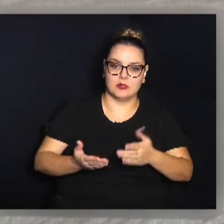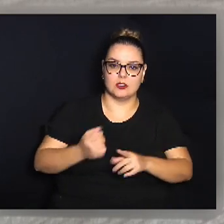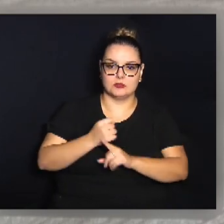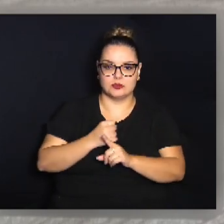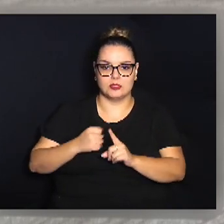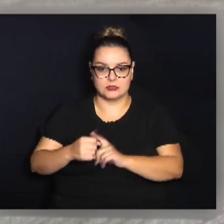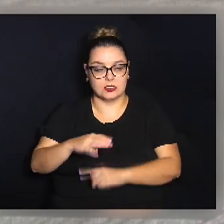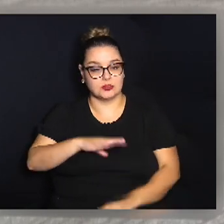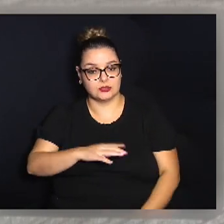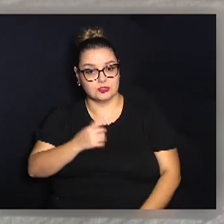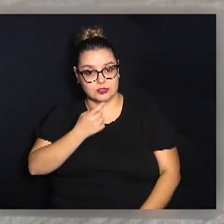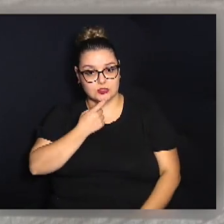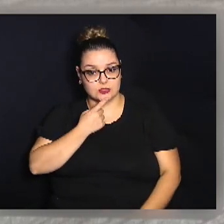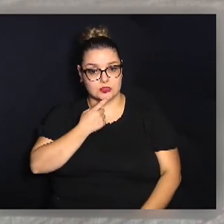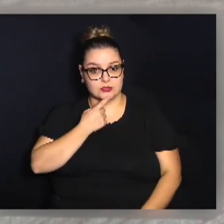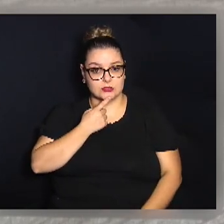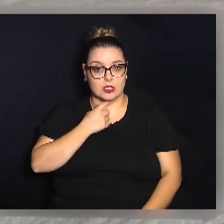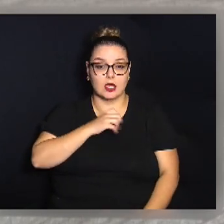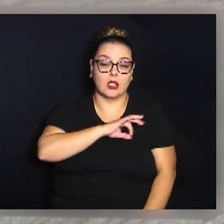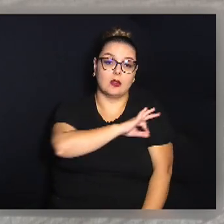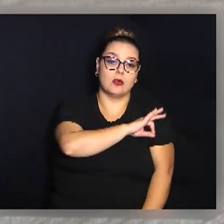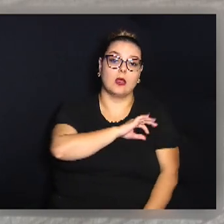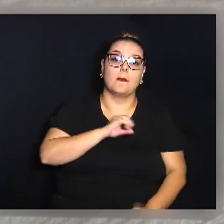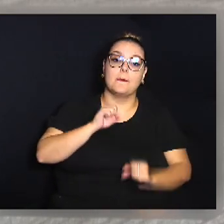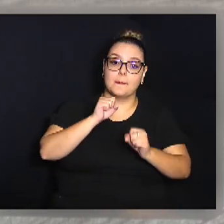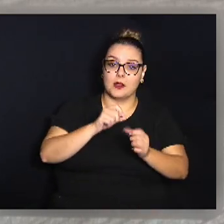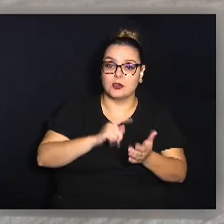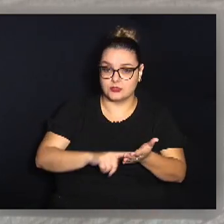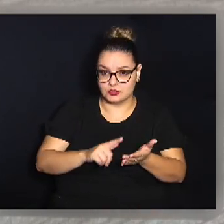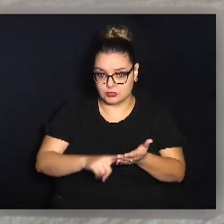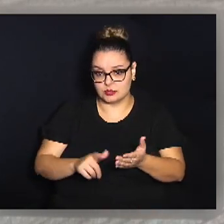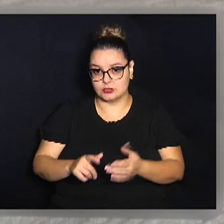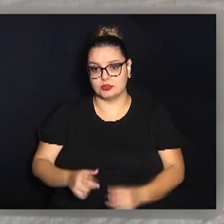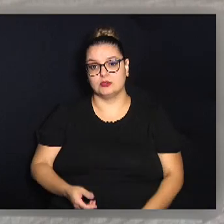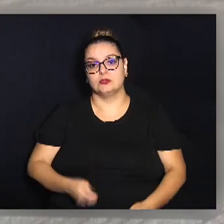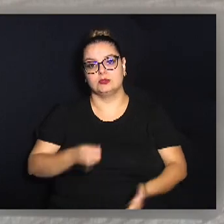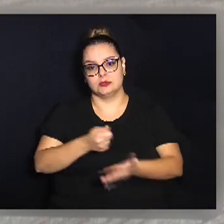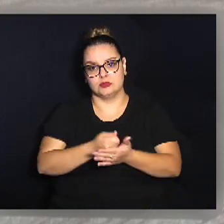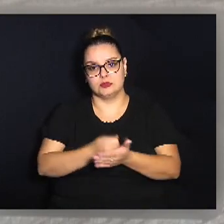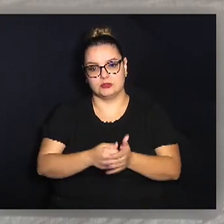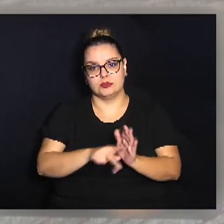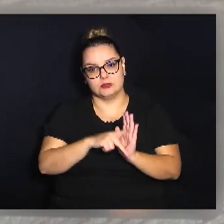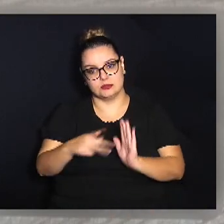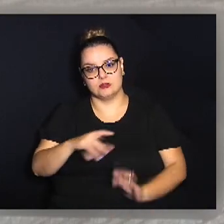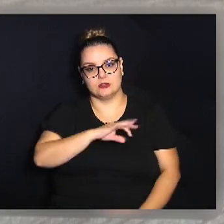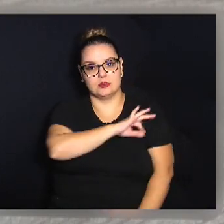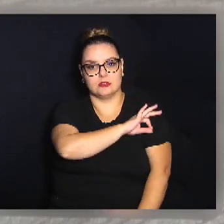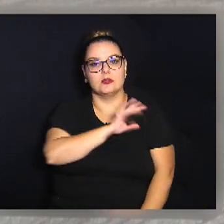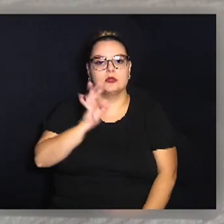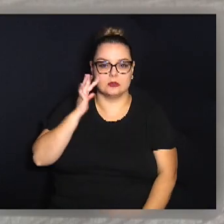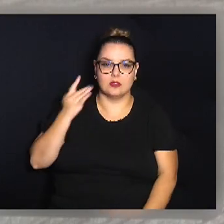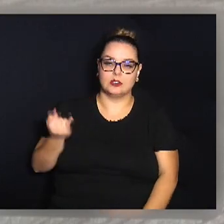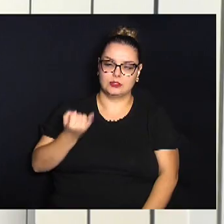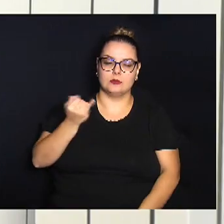de Campinas, a prefeitura poderá limpar e fazer essa limpeza de obrigação da prefeitura. Então, acho que é